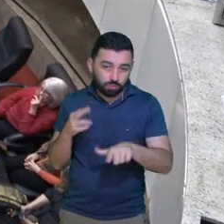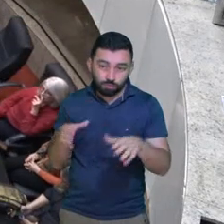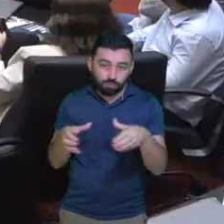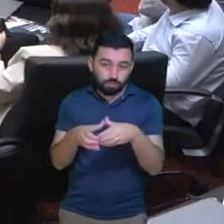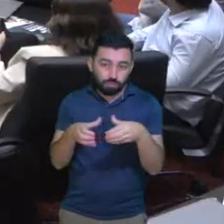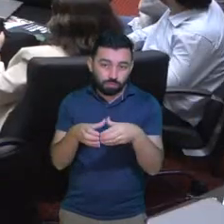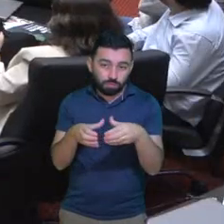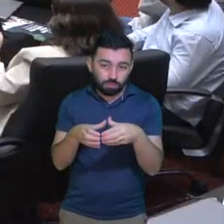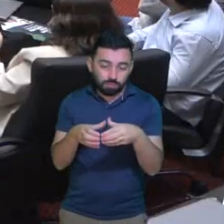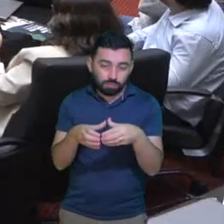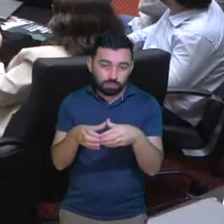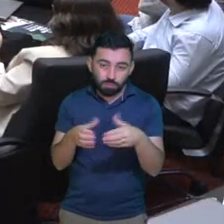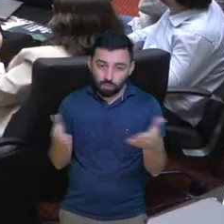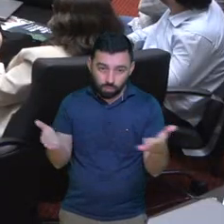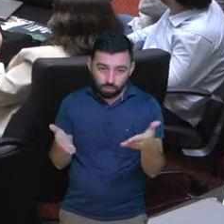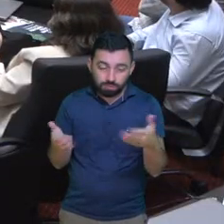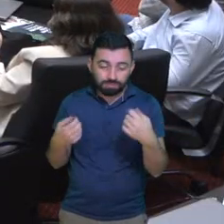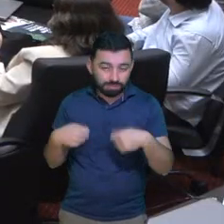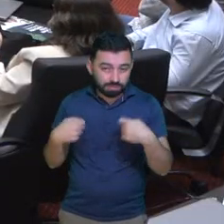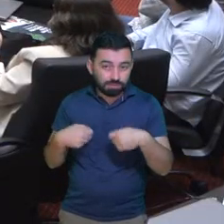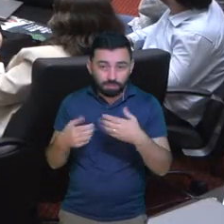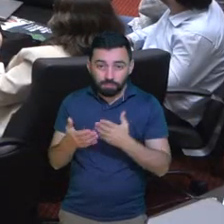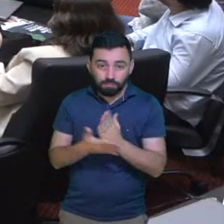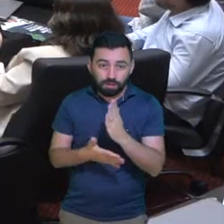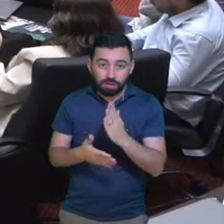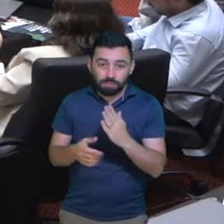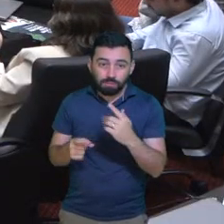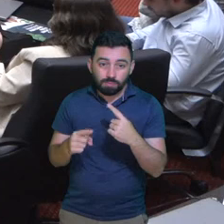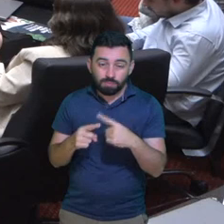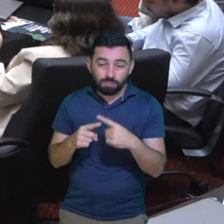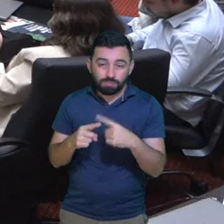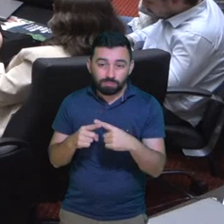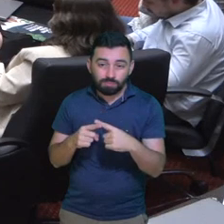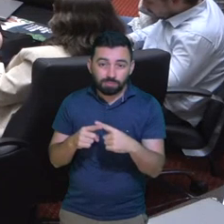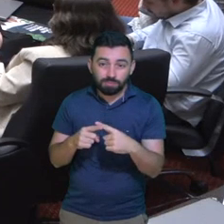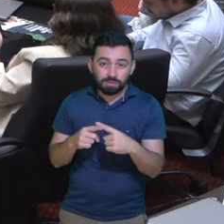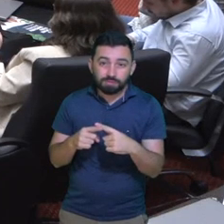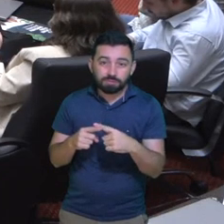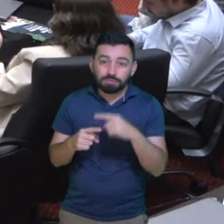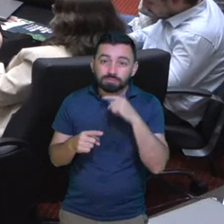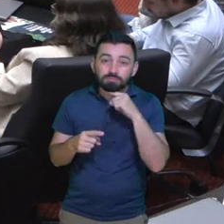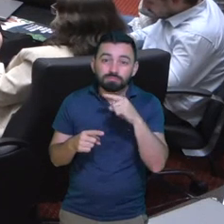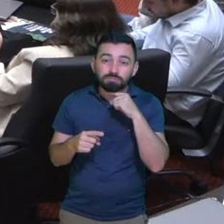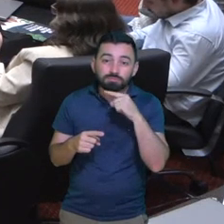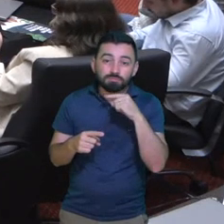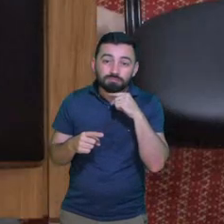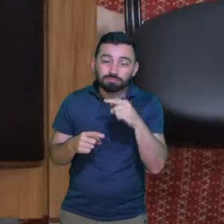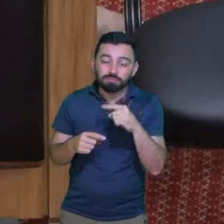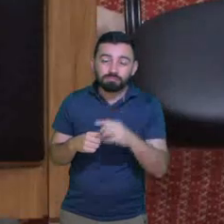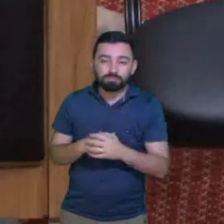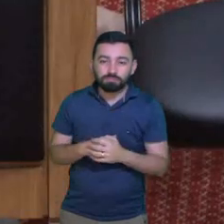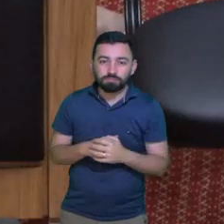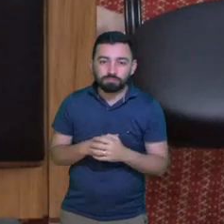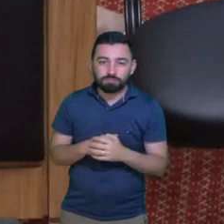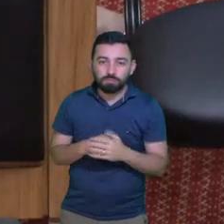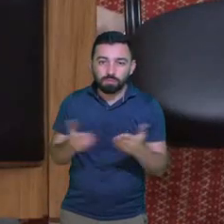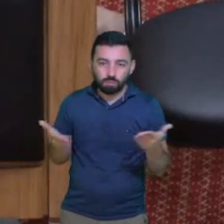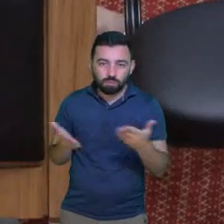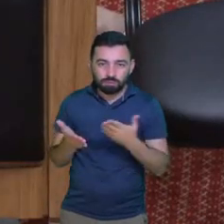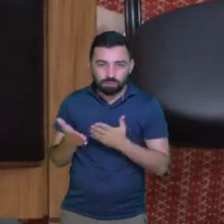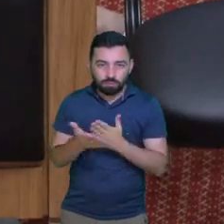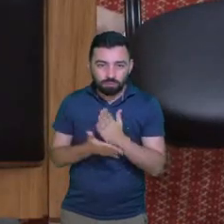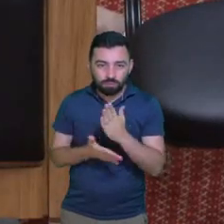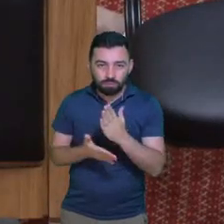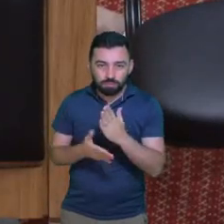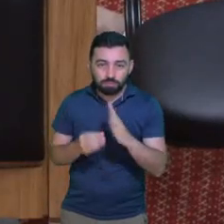esse documento será aprovado hoje ou não será porque que assim eh não tem como nós reunir não há viabilidade apr hoje aprovamos hoje mas com